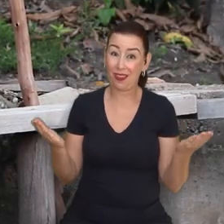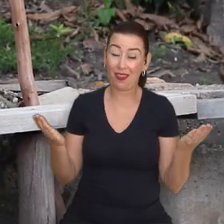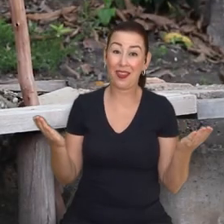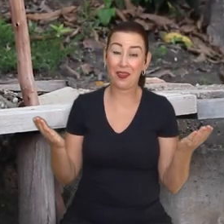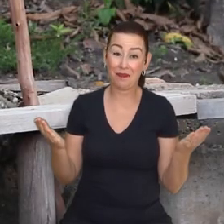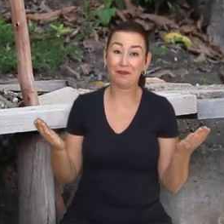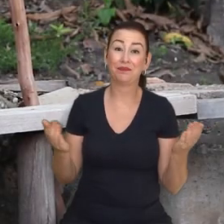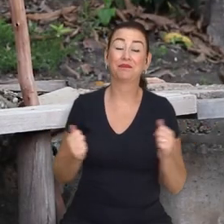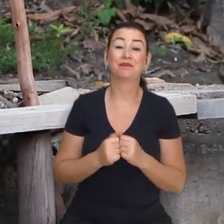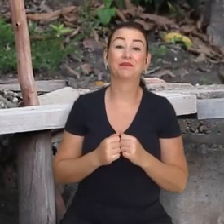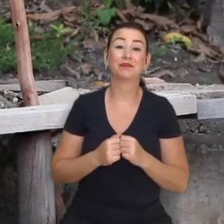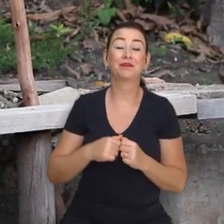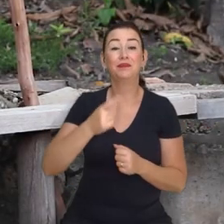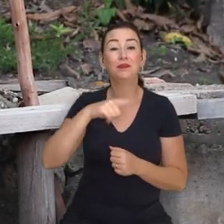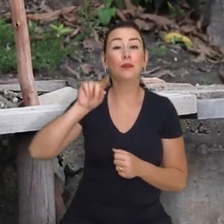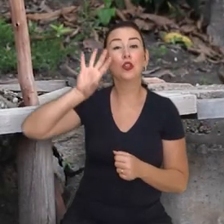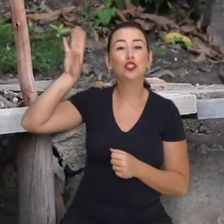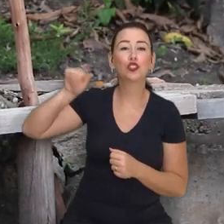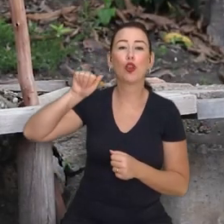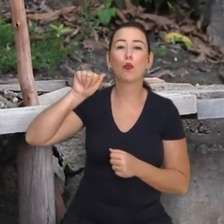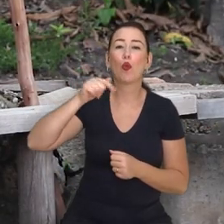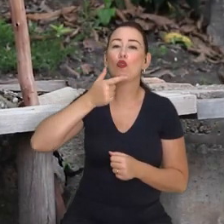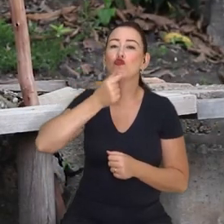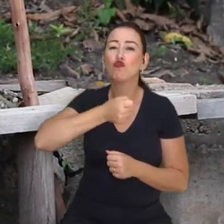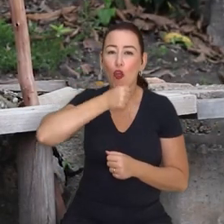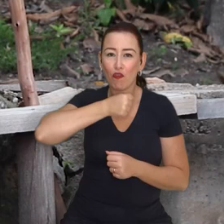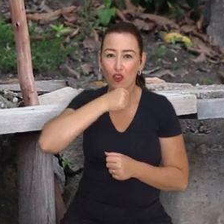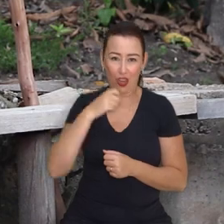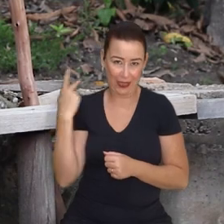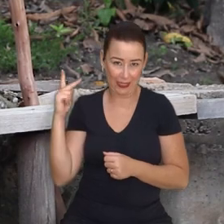Aí buscou meu avô